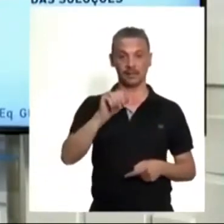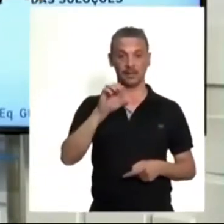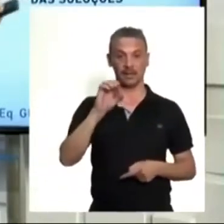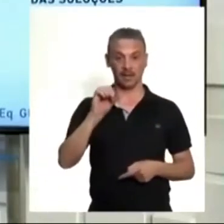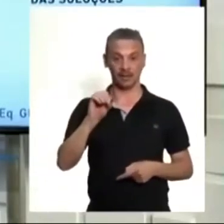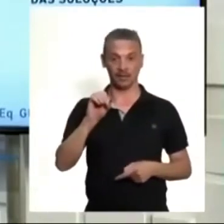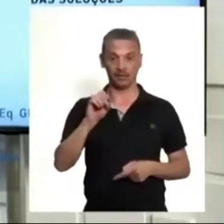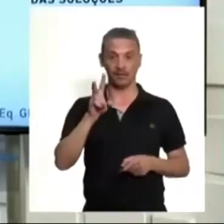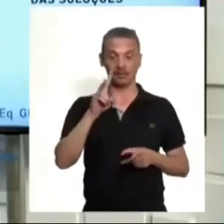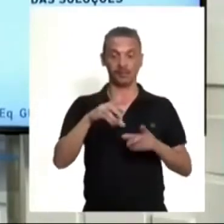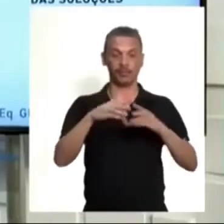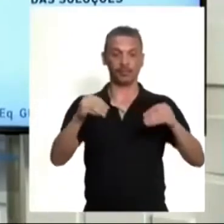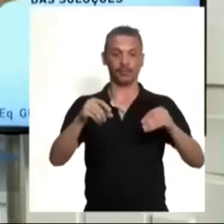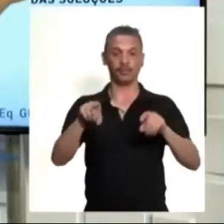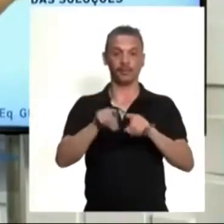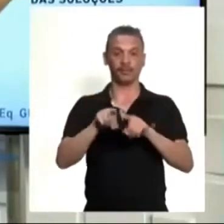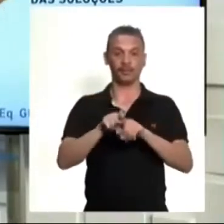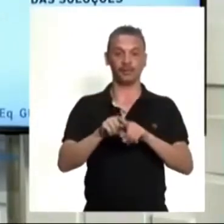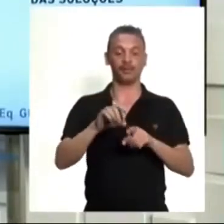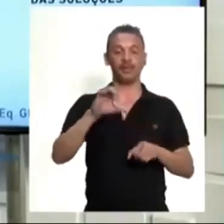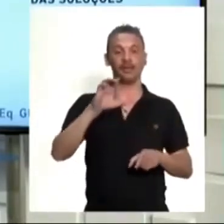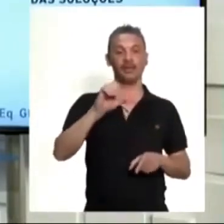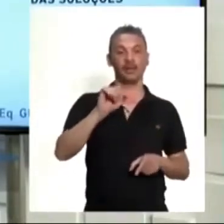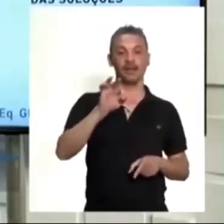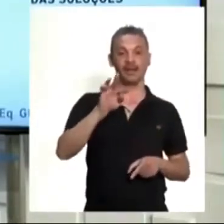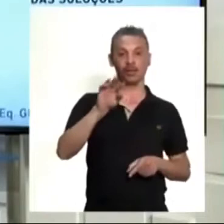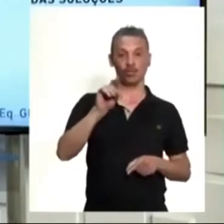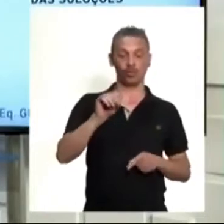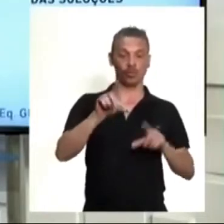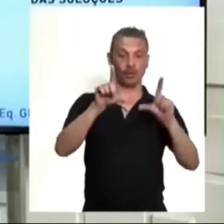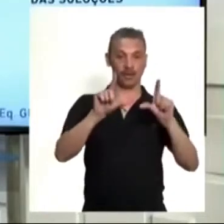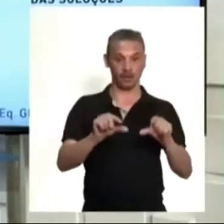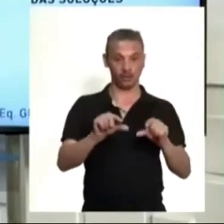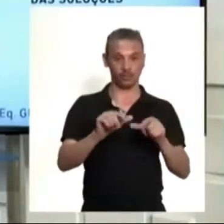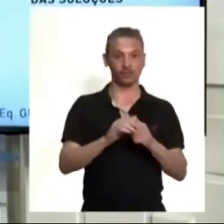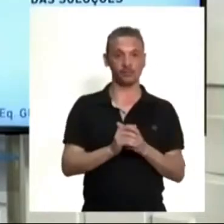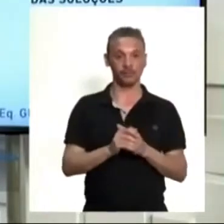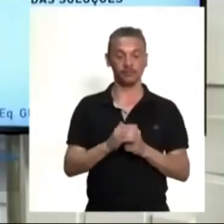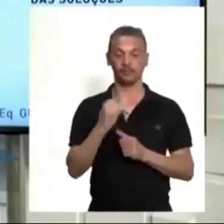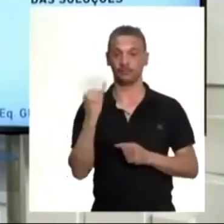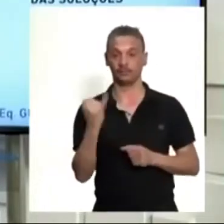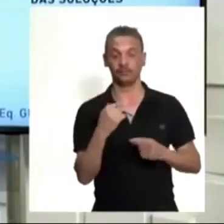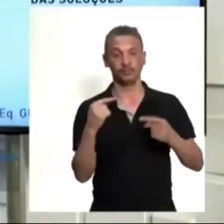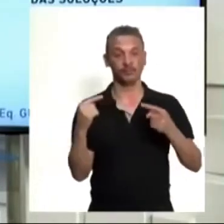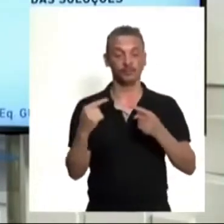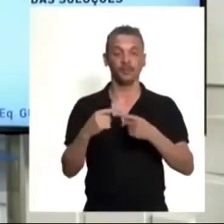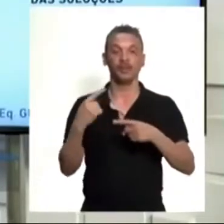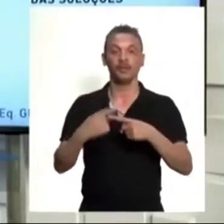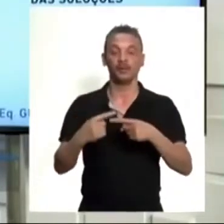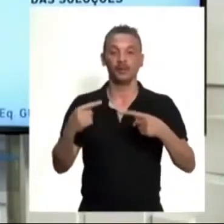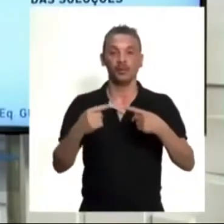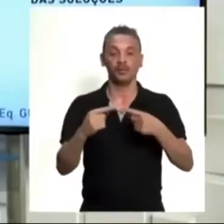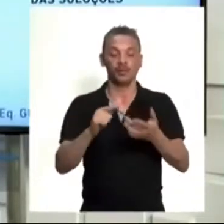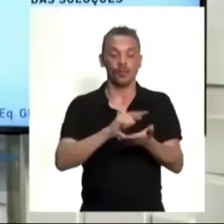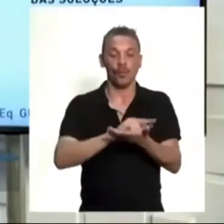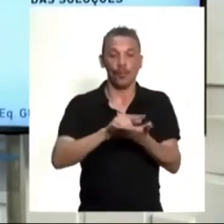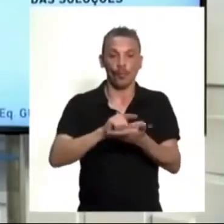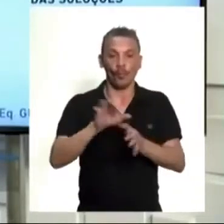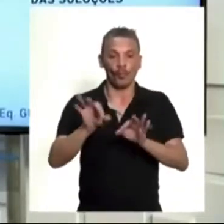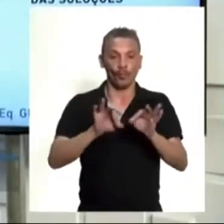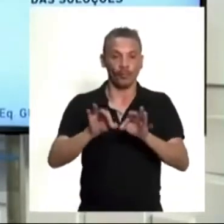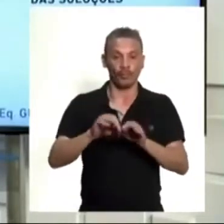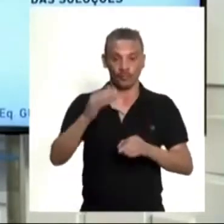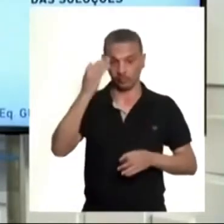ânodo sempre oxida. Tá vendo? Ó, o cátodo sempre reduz. E a ponte salina é vital, porque ela mantém a neutralidade eletrostática das